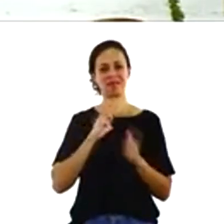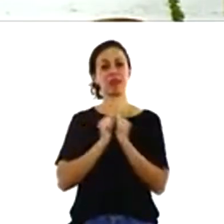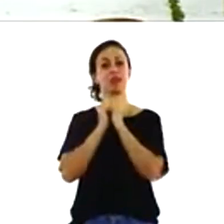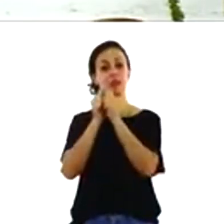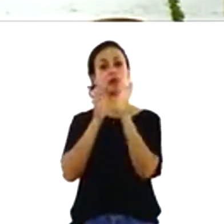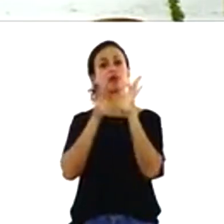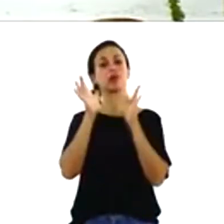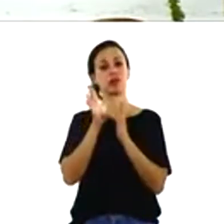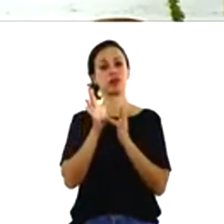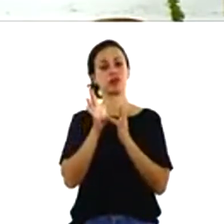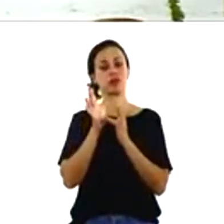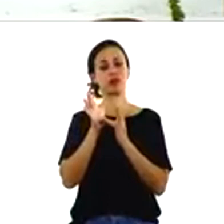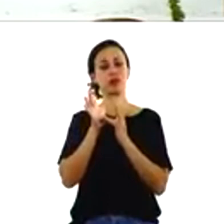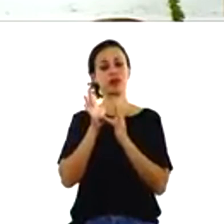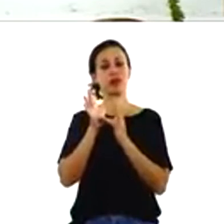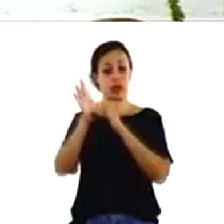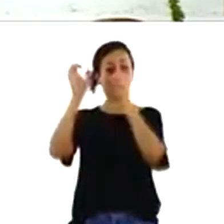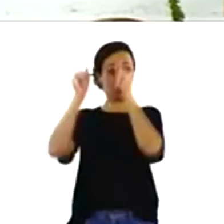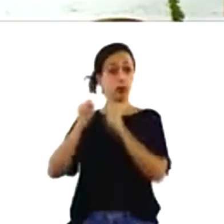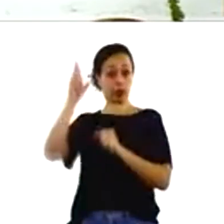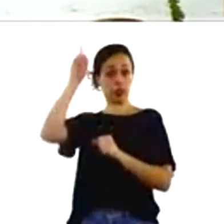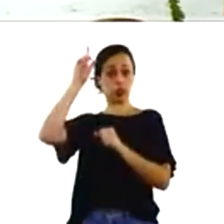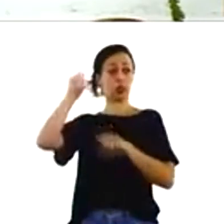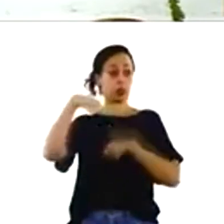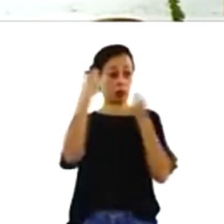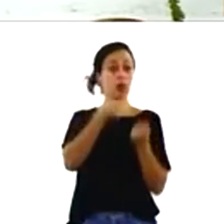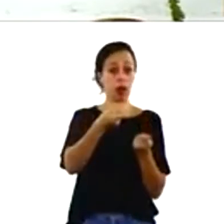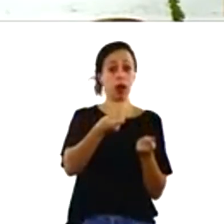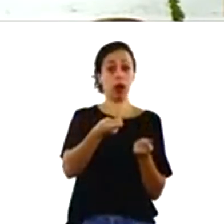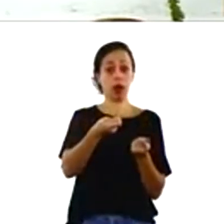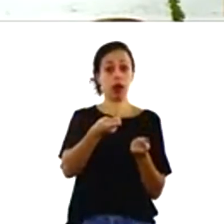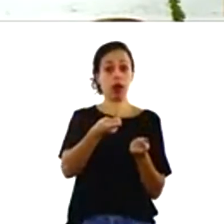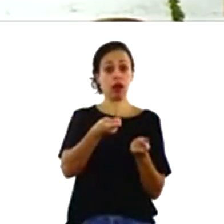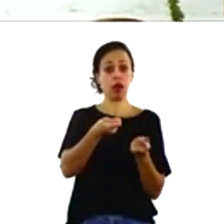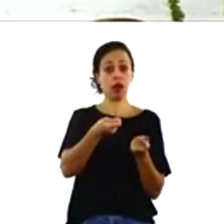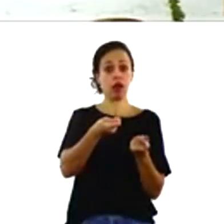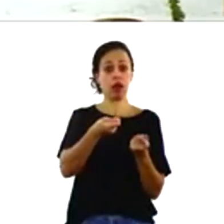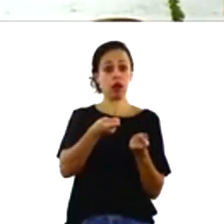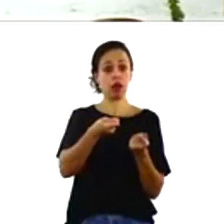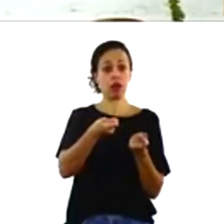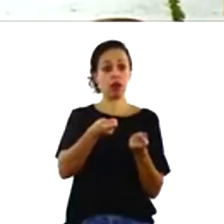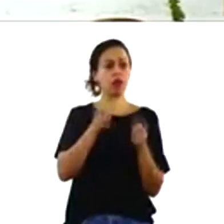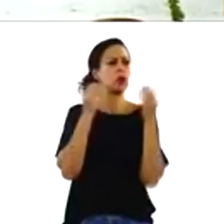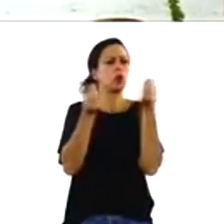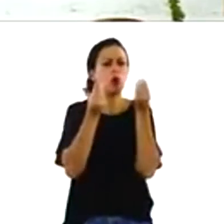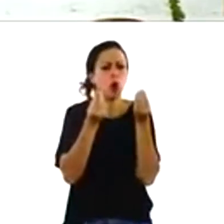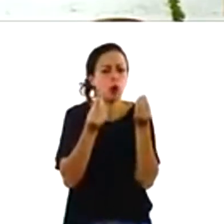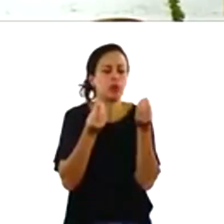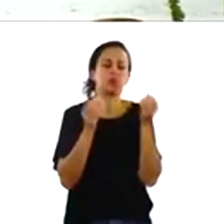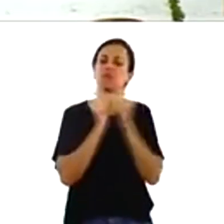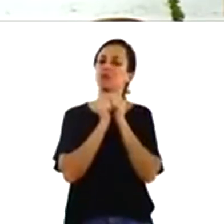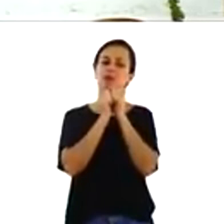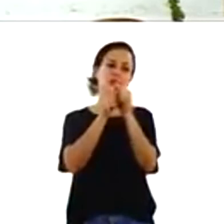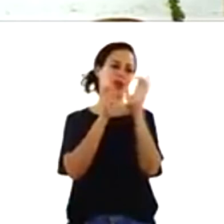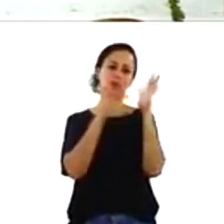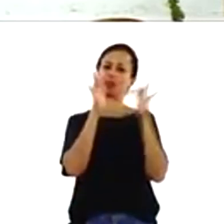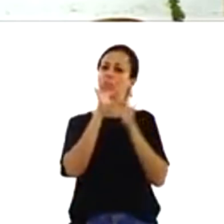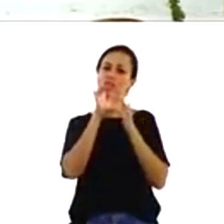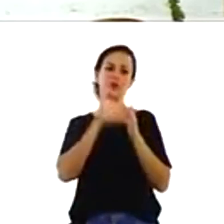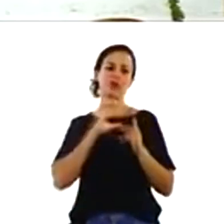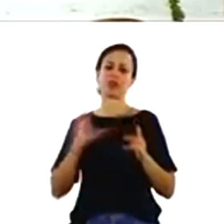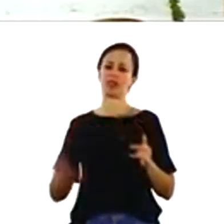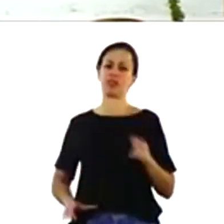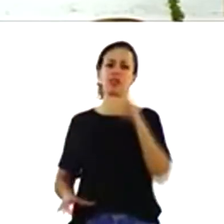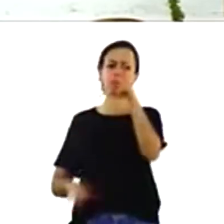tem poder para nos dar. E finalmente Ele diz que esse poder está em Cristo, para os que creem.